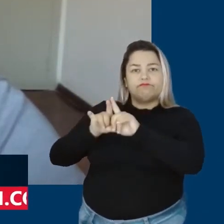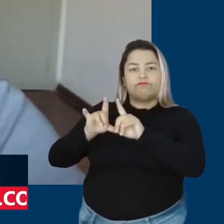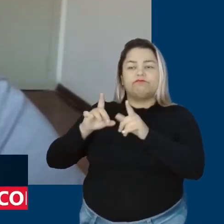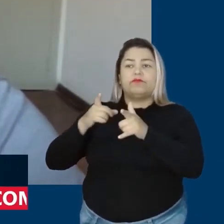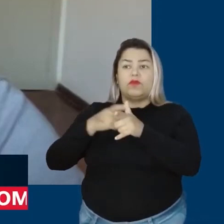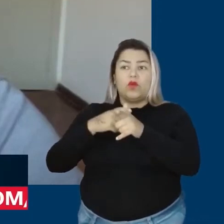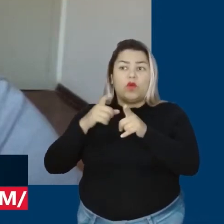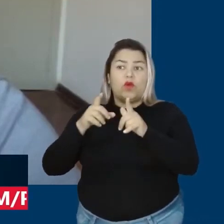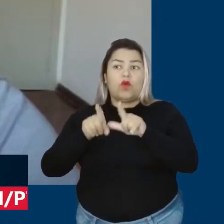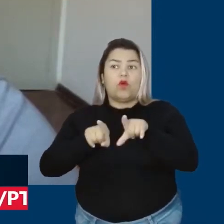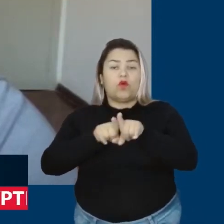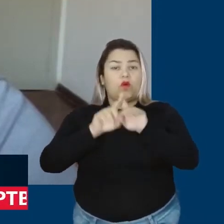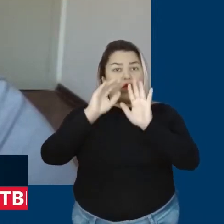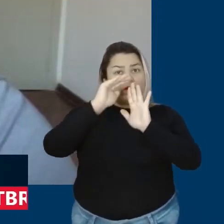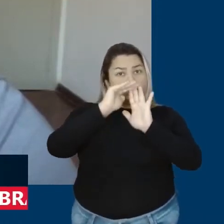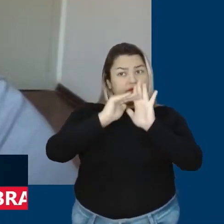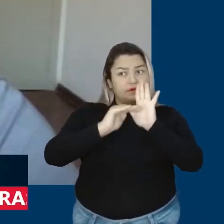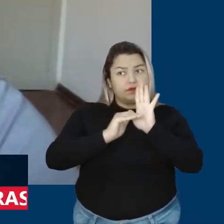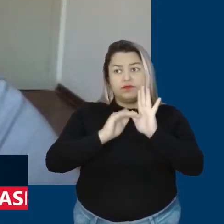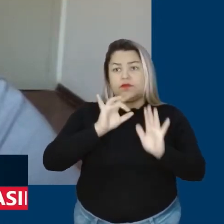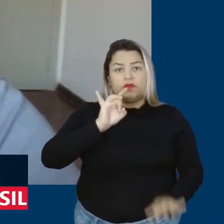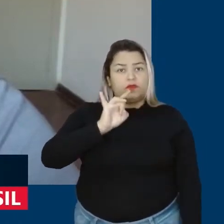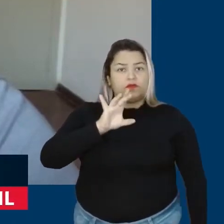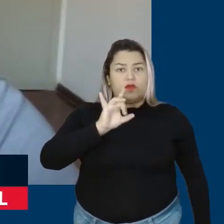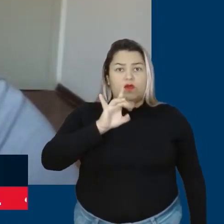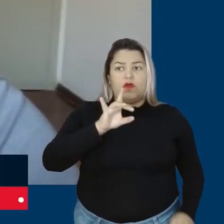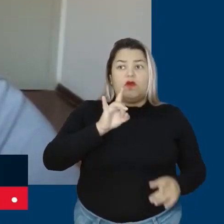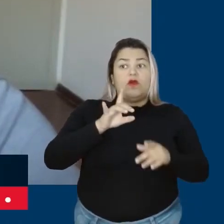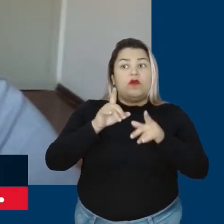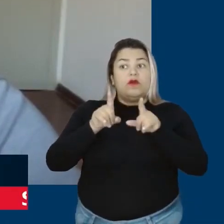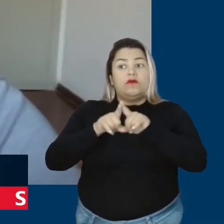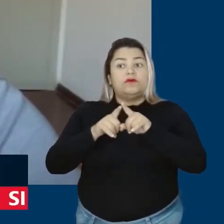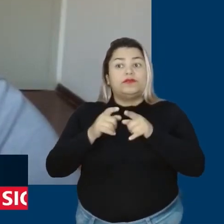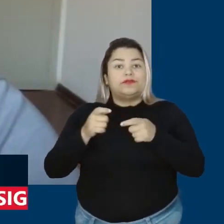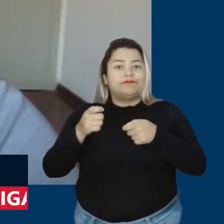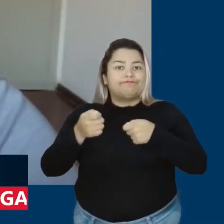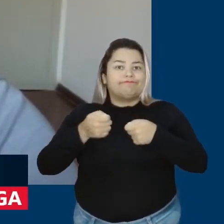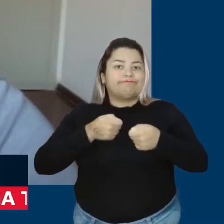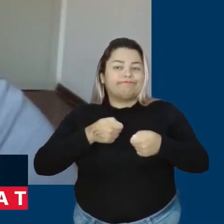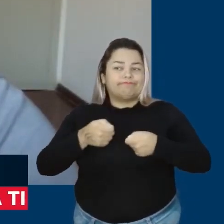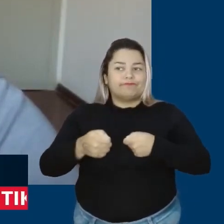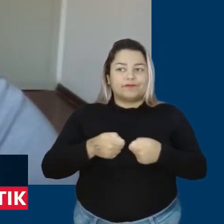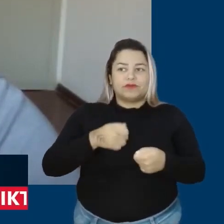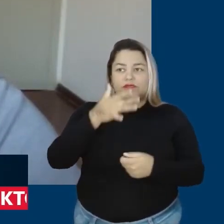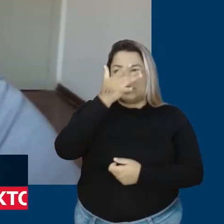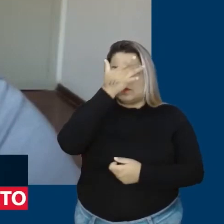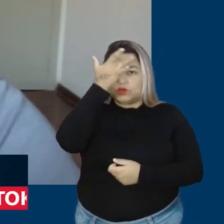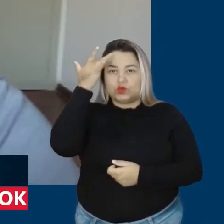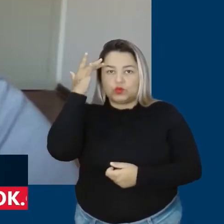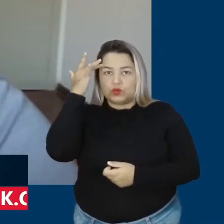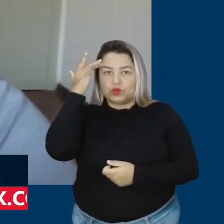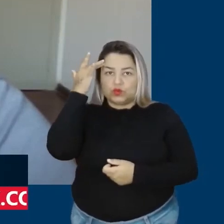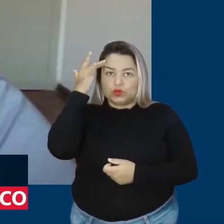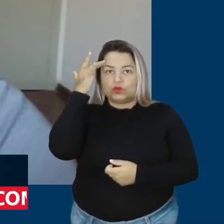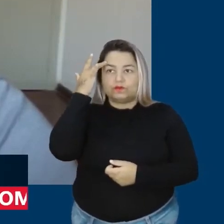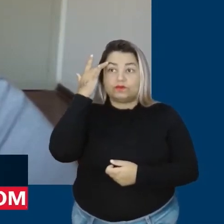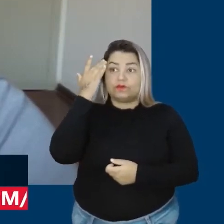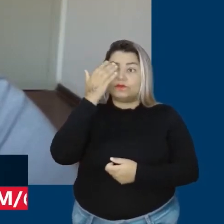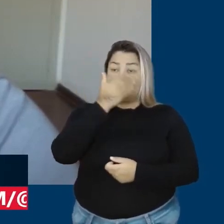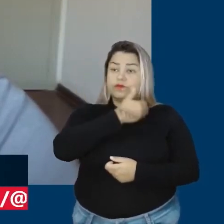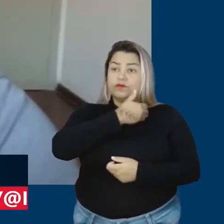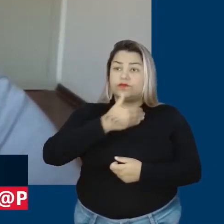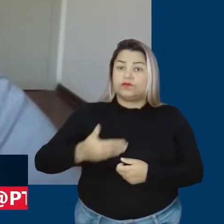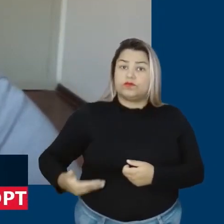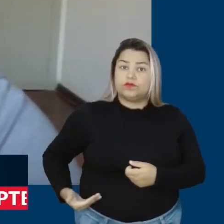explicou que é um programa inédito, porque não é só você negociar a dívida que a pessoa tem com o governo chegar lá e dar